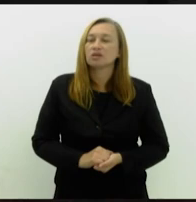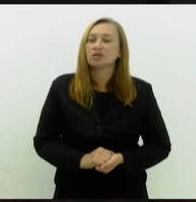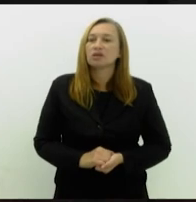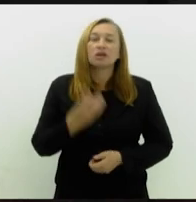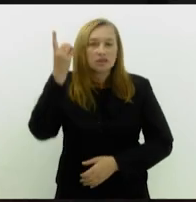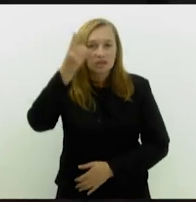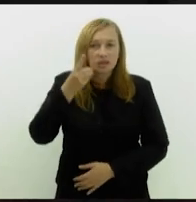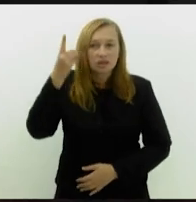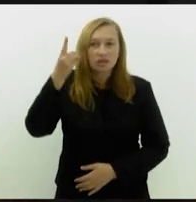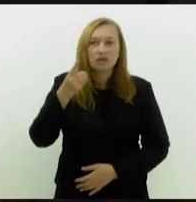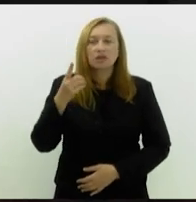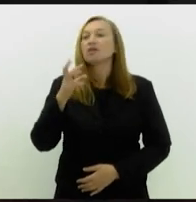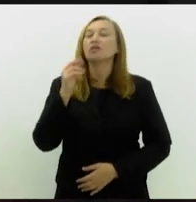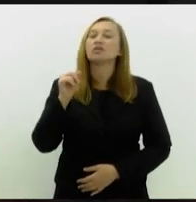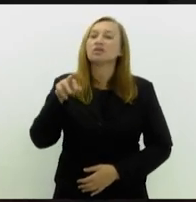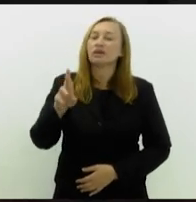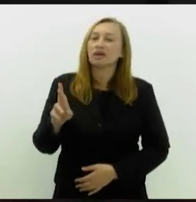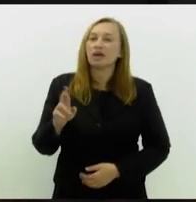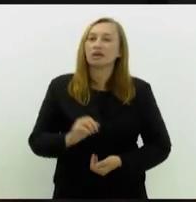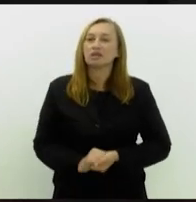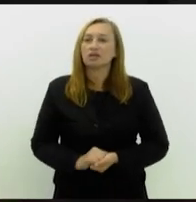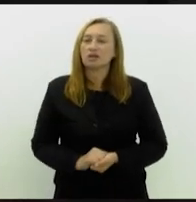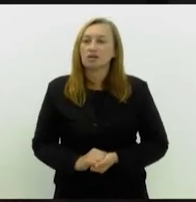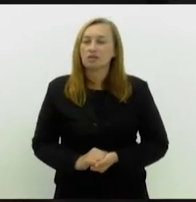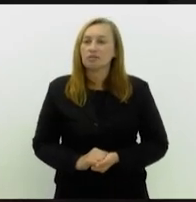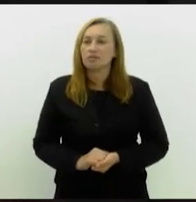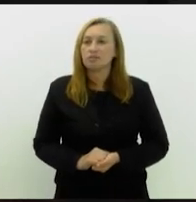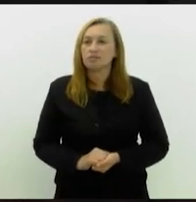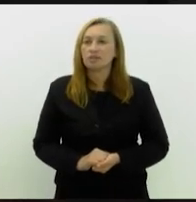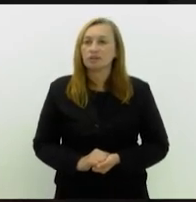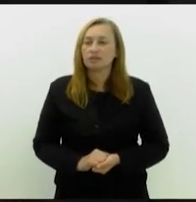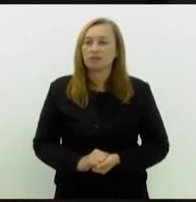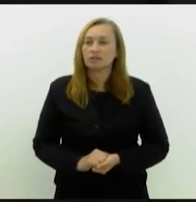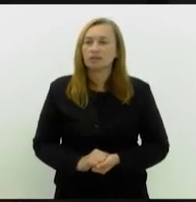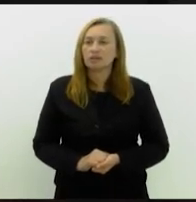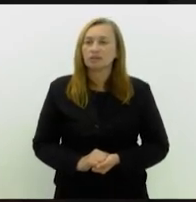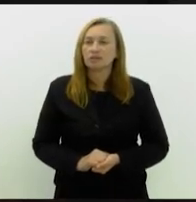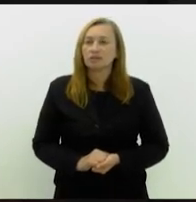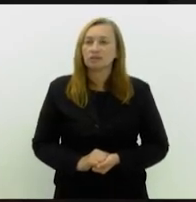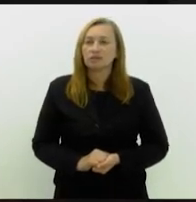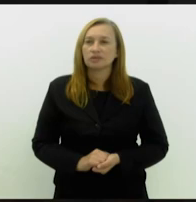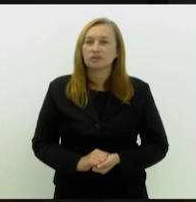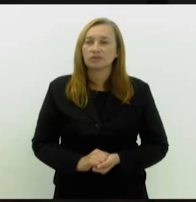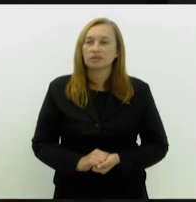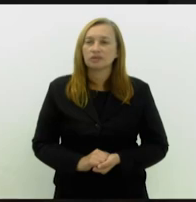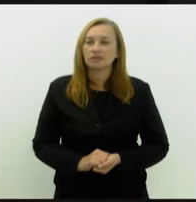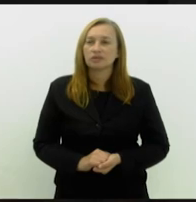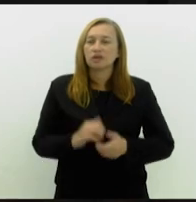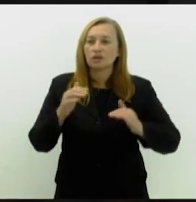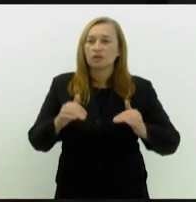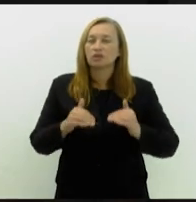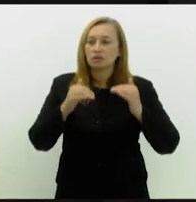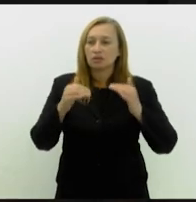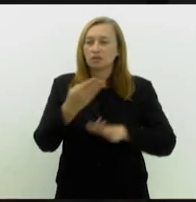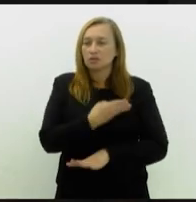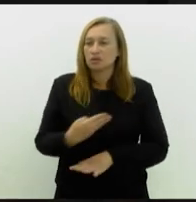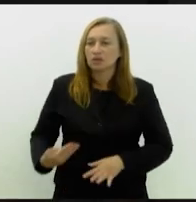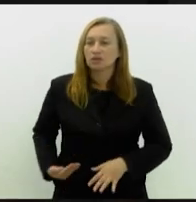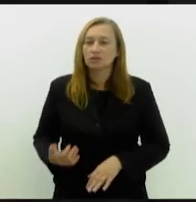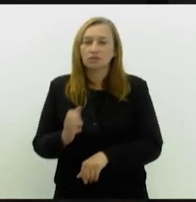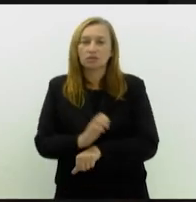autoria do deputado rosenverg Reis que solicita ao Excelentíssimo Senhor governador